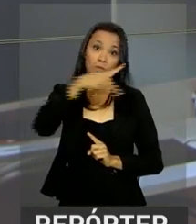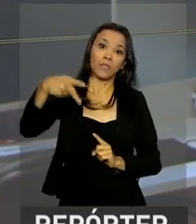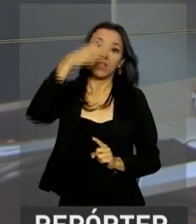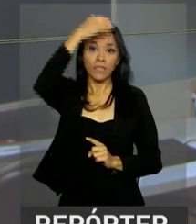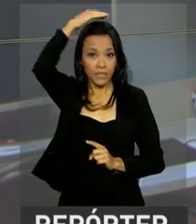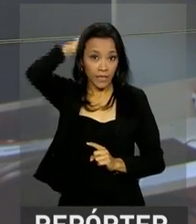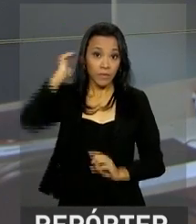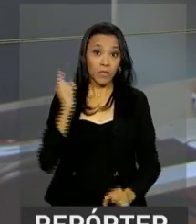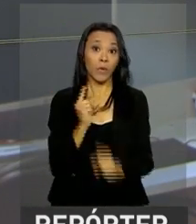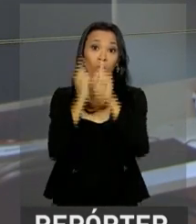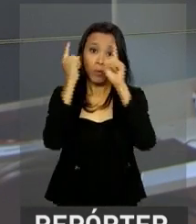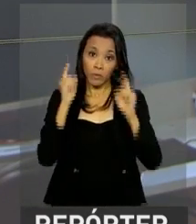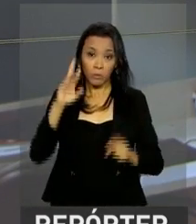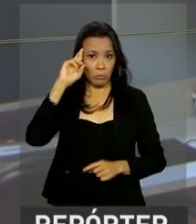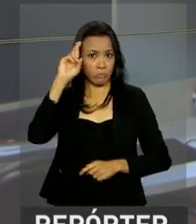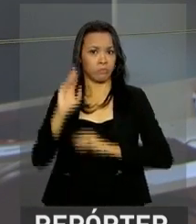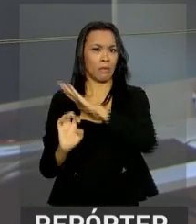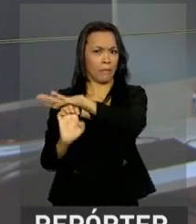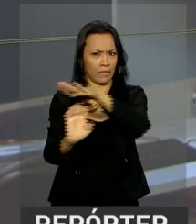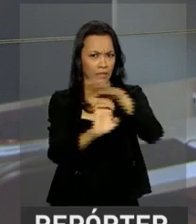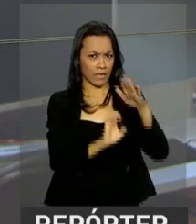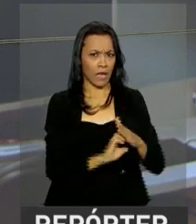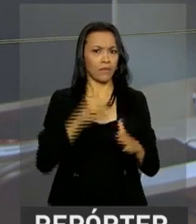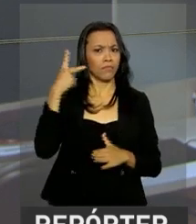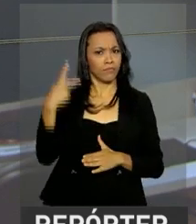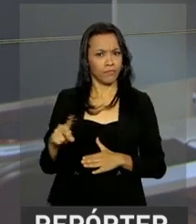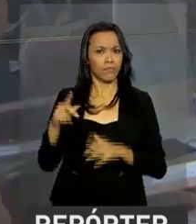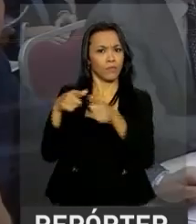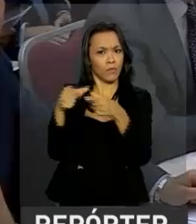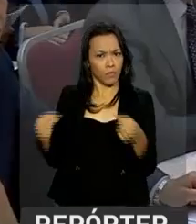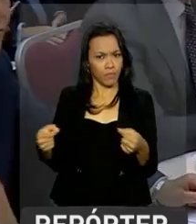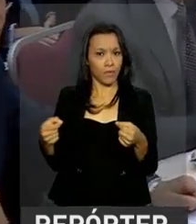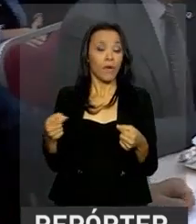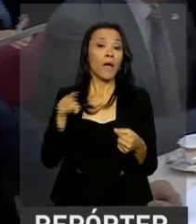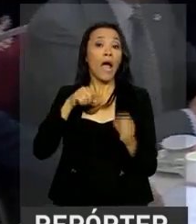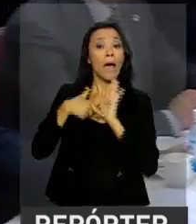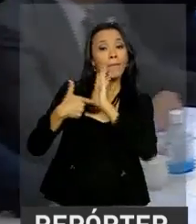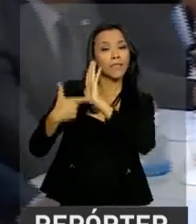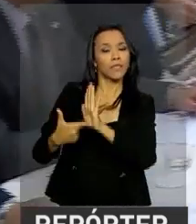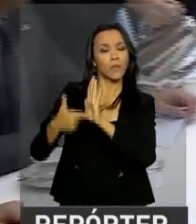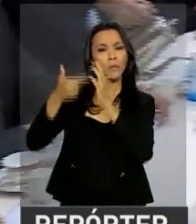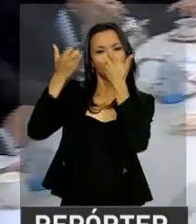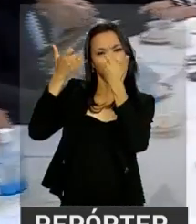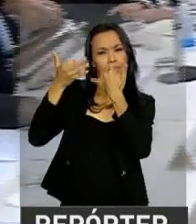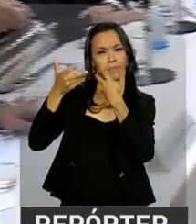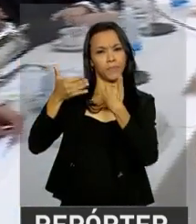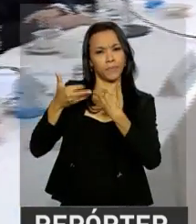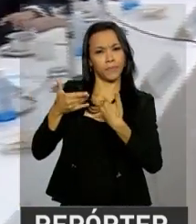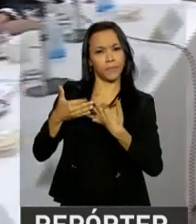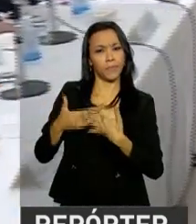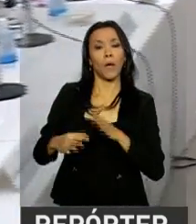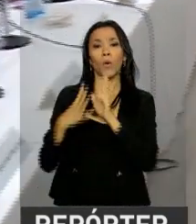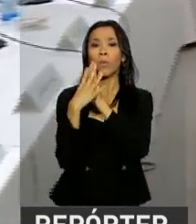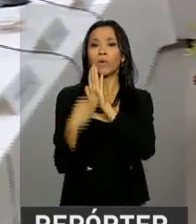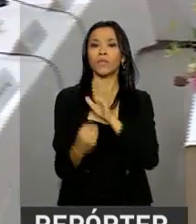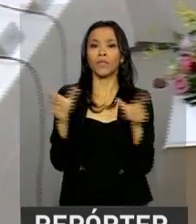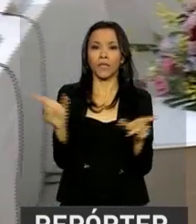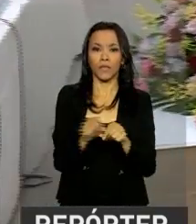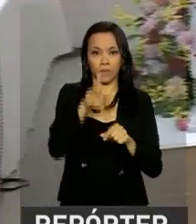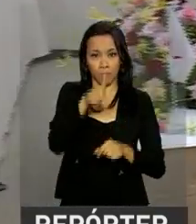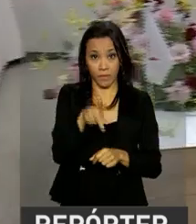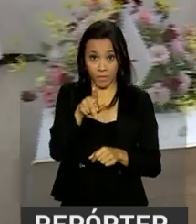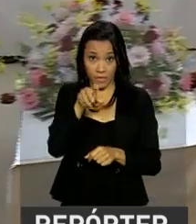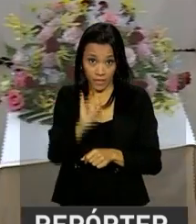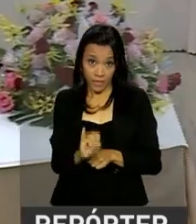Temer se encontrou com empresários japoneses. Ele apresentou as oportunidades do programa de parcerias de investimentos, que